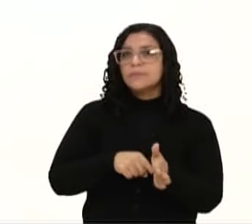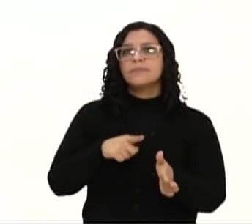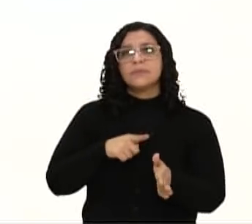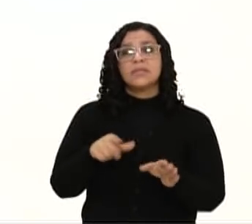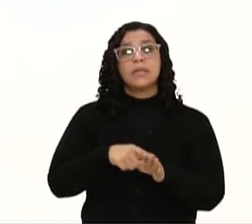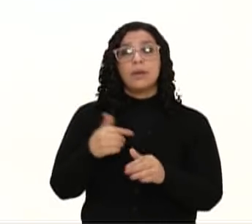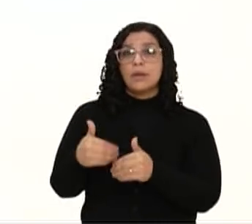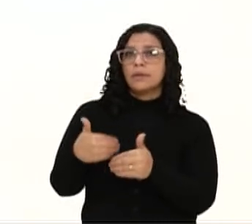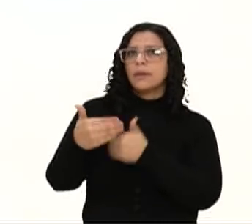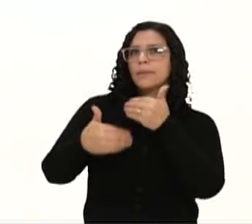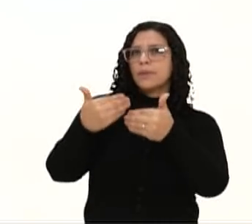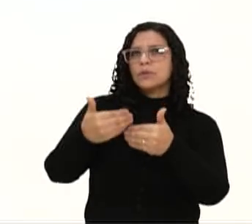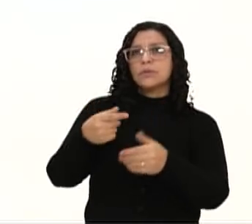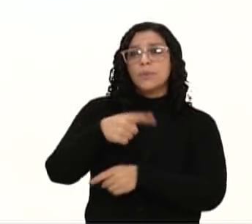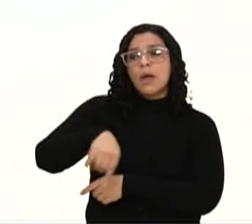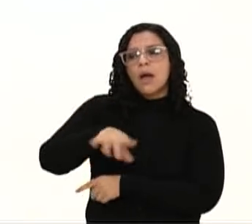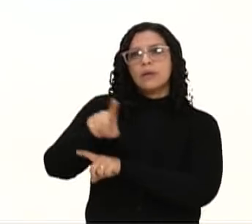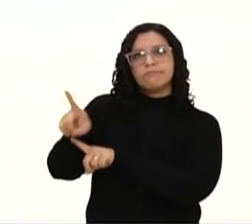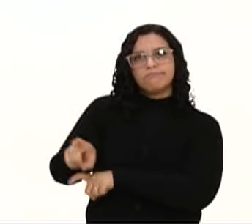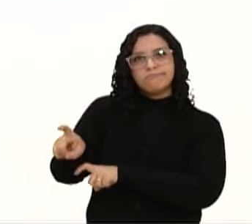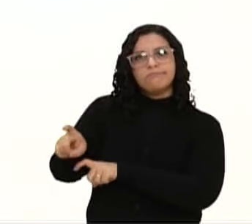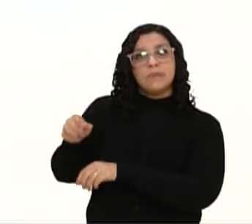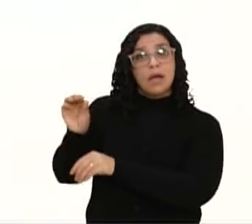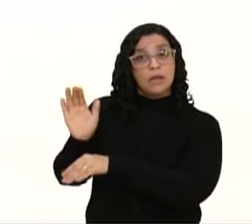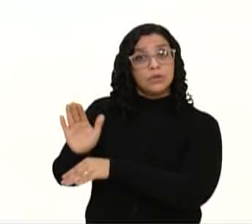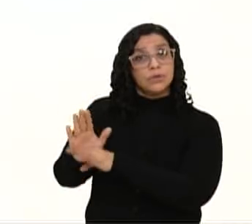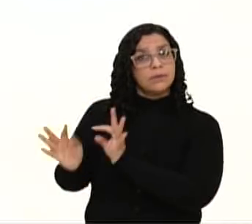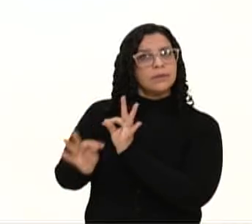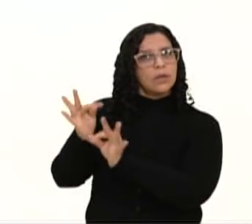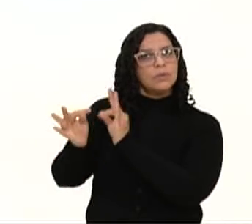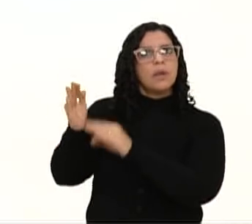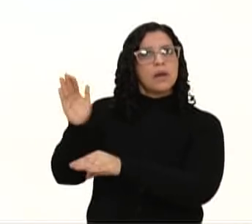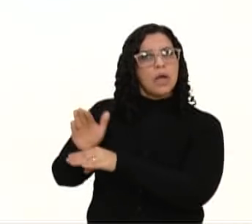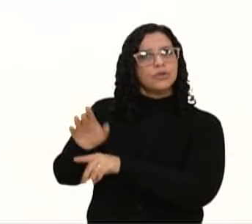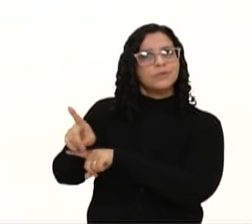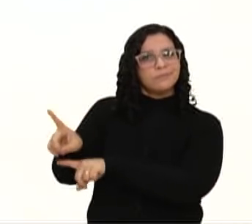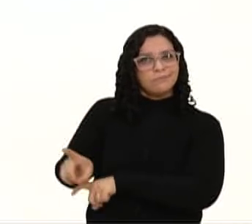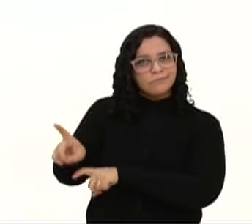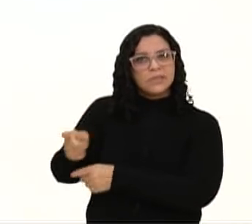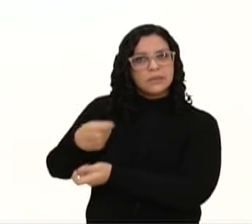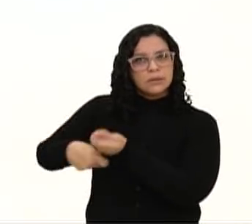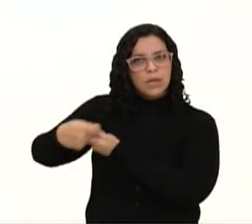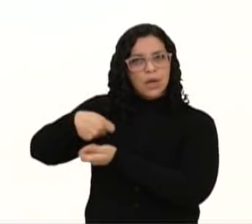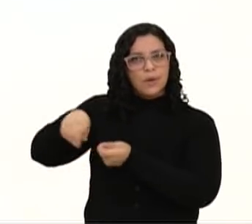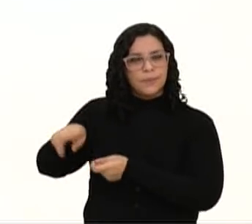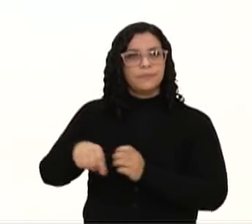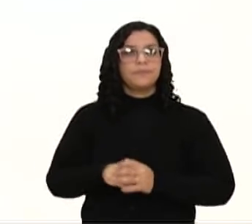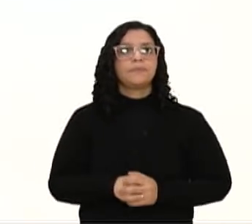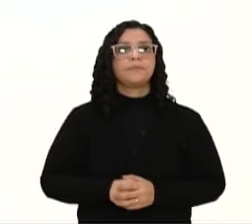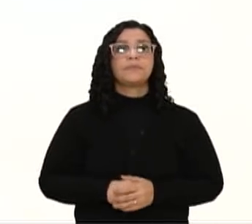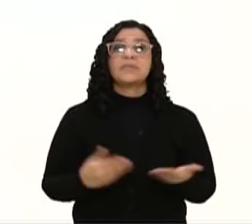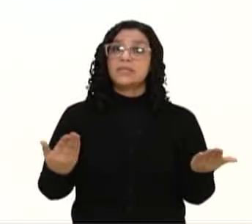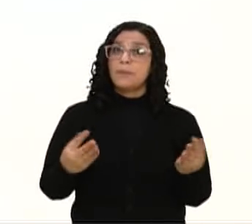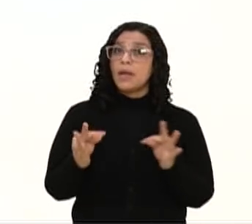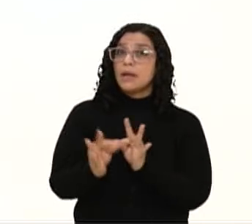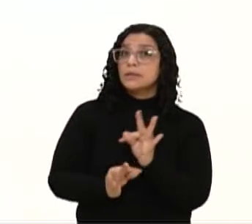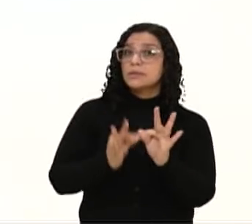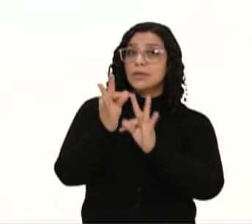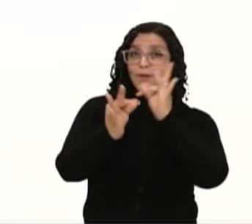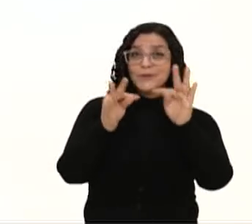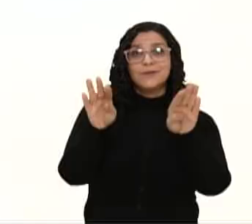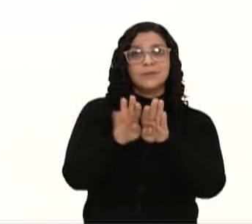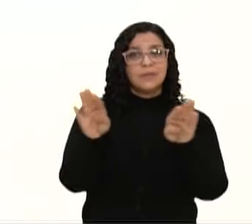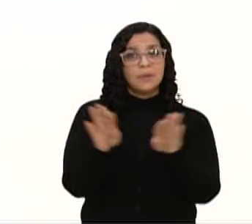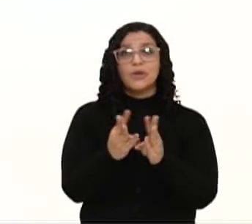da produção para atender, né, com tecnologia, todo esse setor. E as tecnologias também